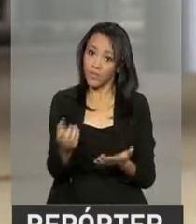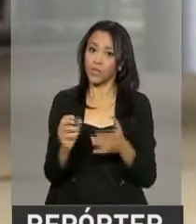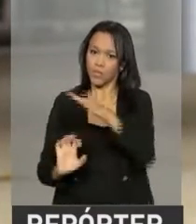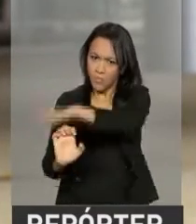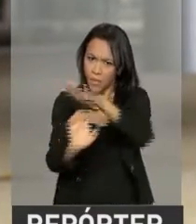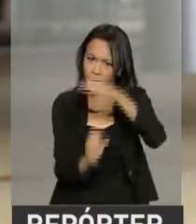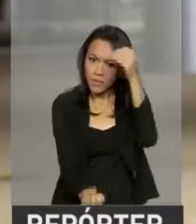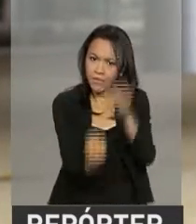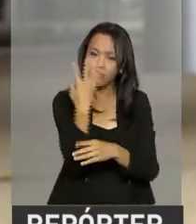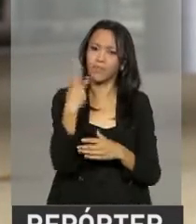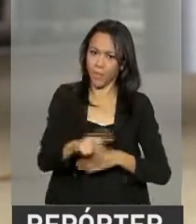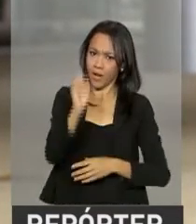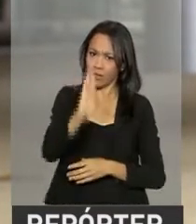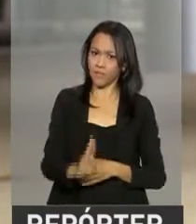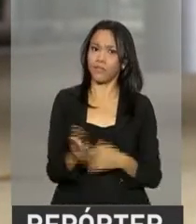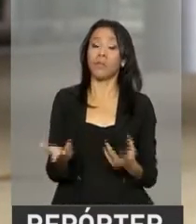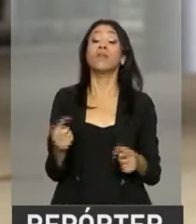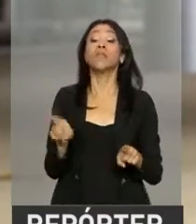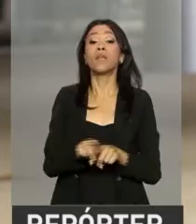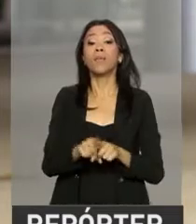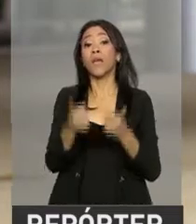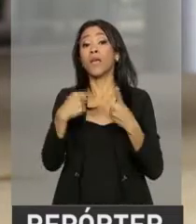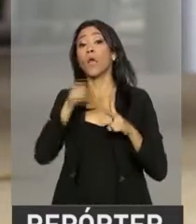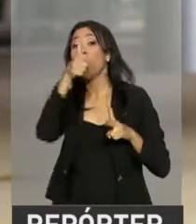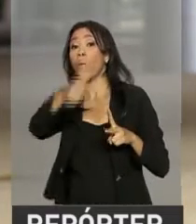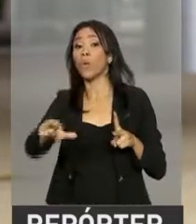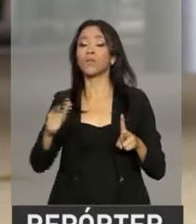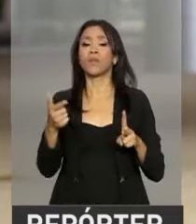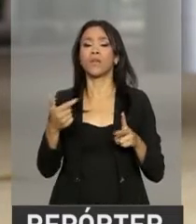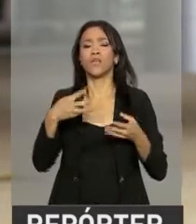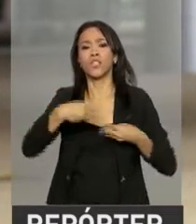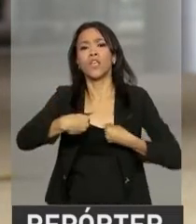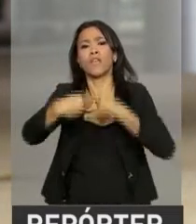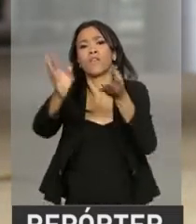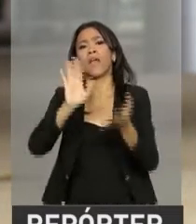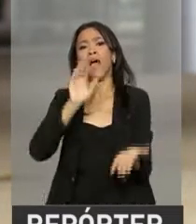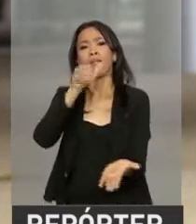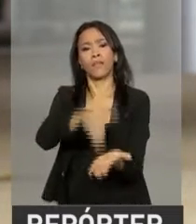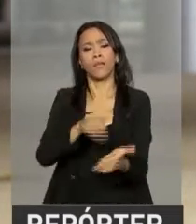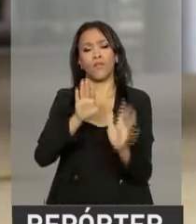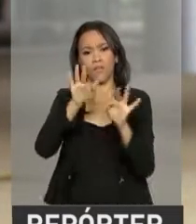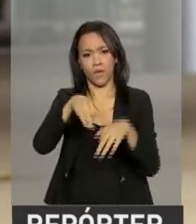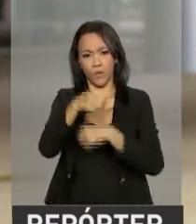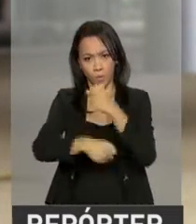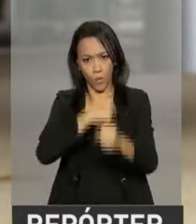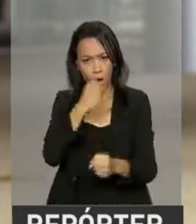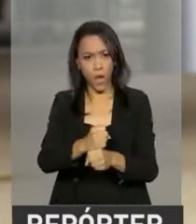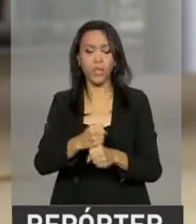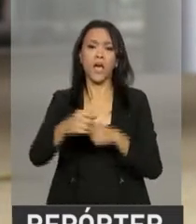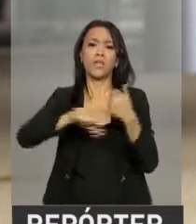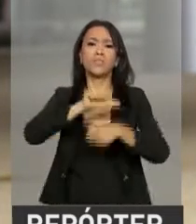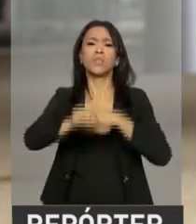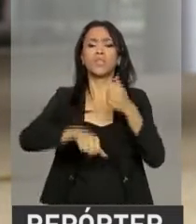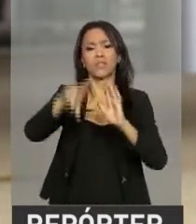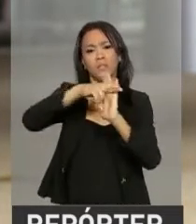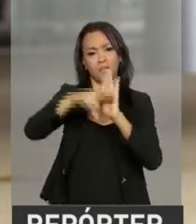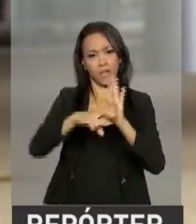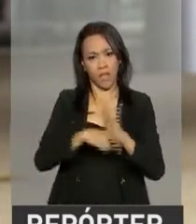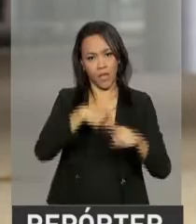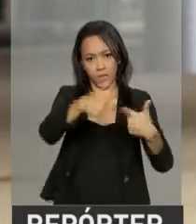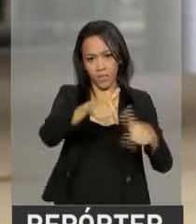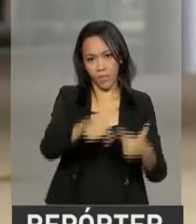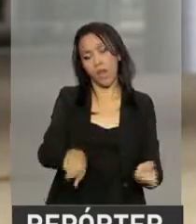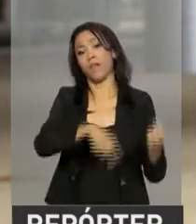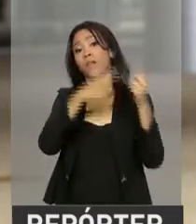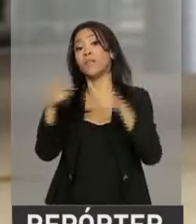Brasil. E Renata, ele falou também sobre as necessidades de enviar ao Congresso até o final do ano as reformas trabalhista e da Previdência,